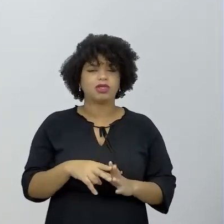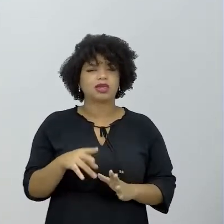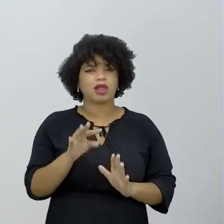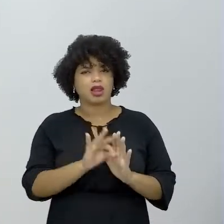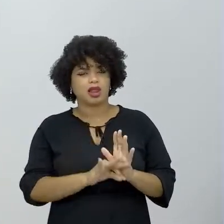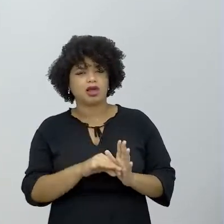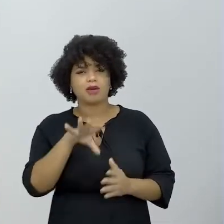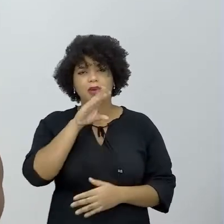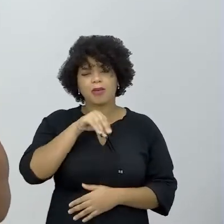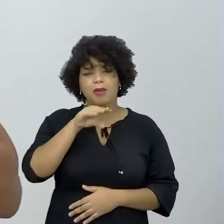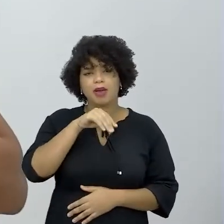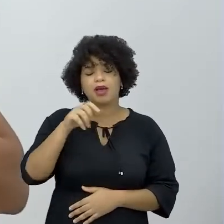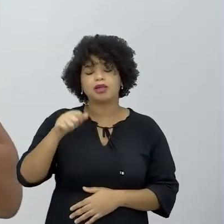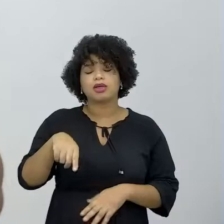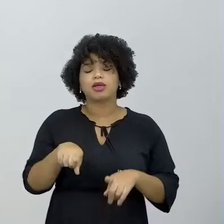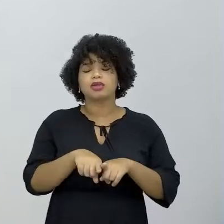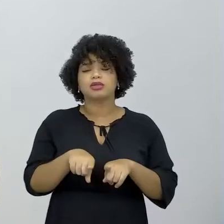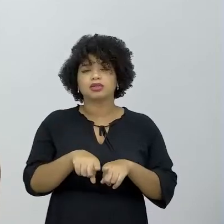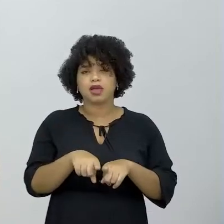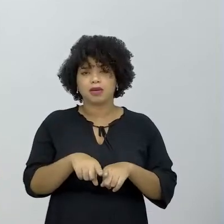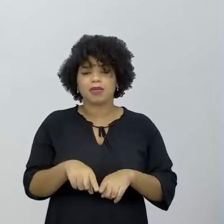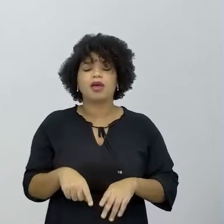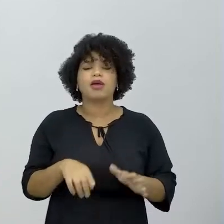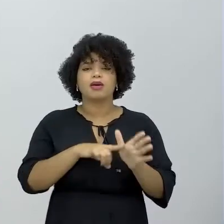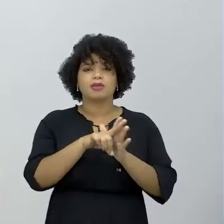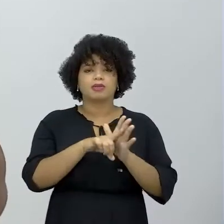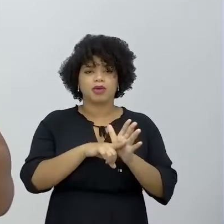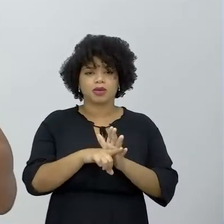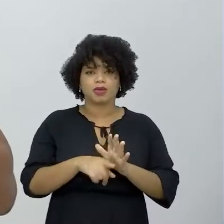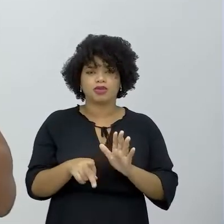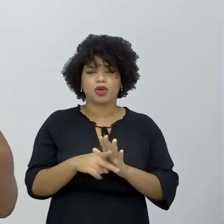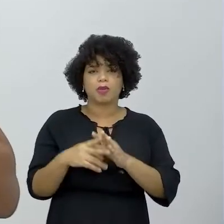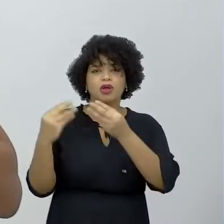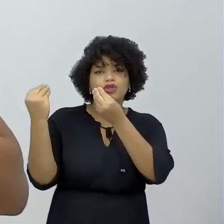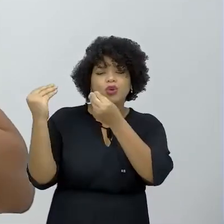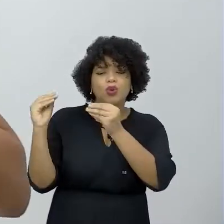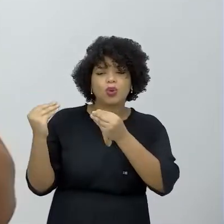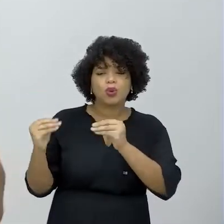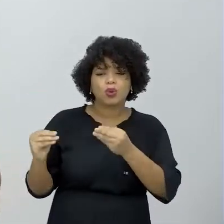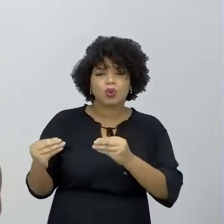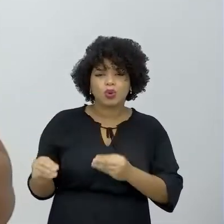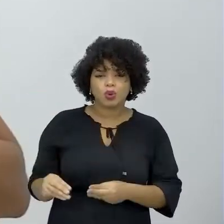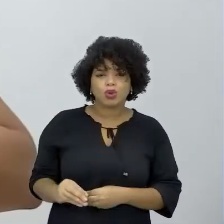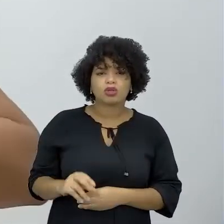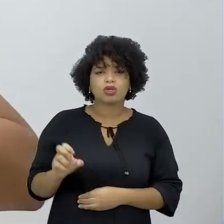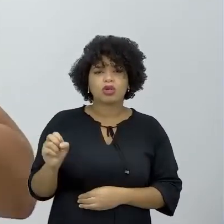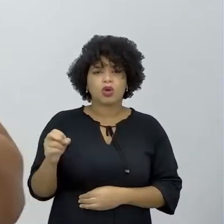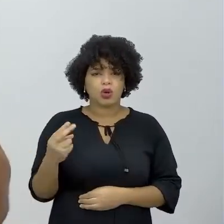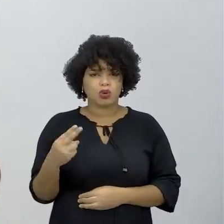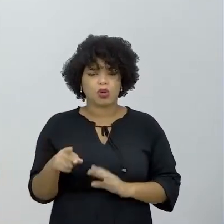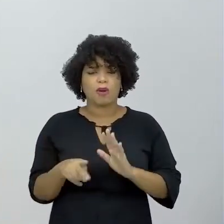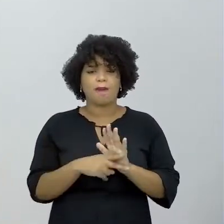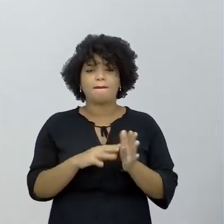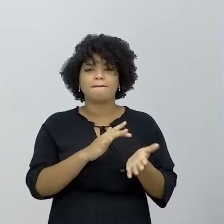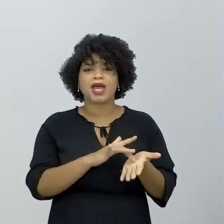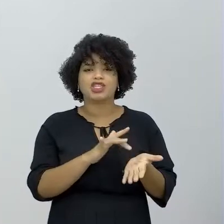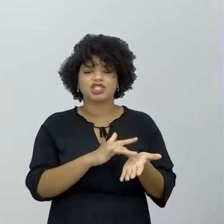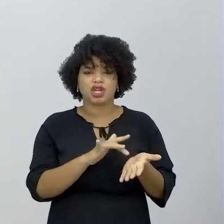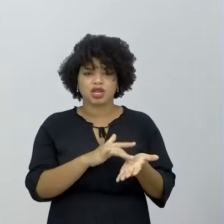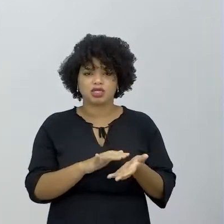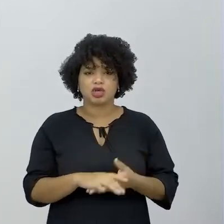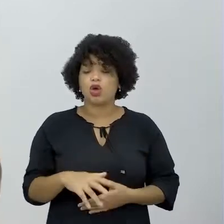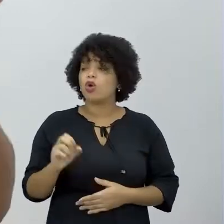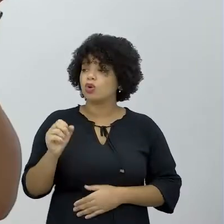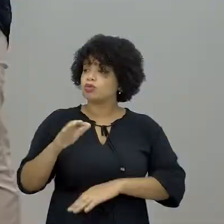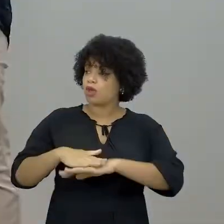divulgar a minha pesquisa através de um blog ou utilizando um Padlet. São várias as opções, né?